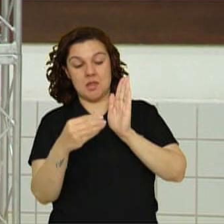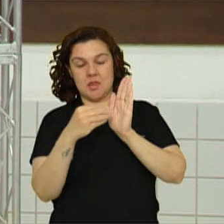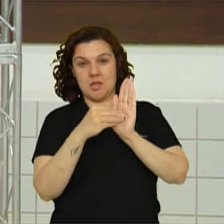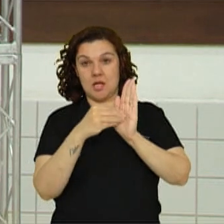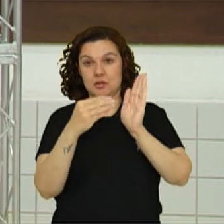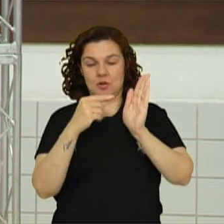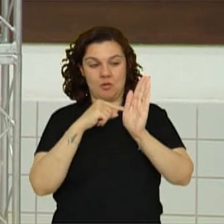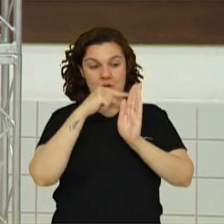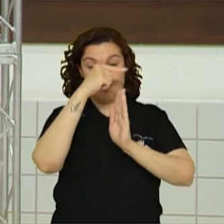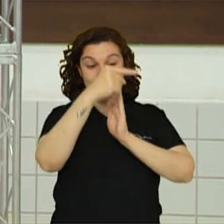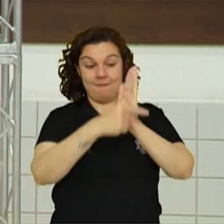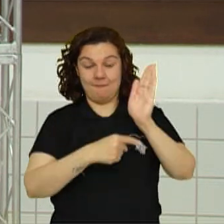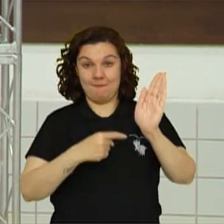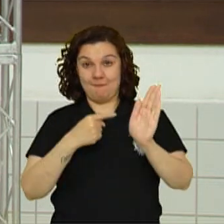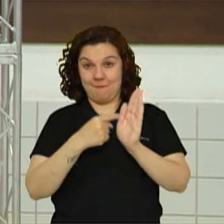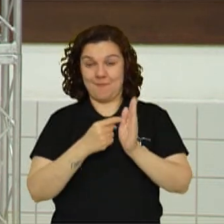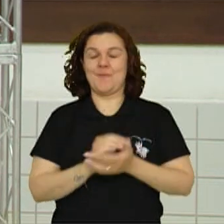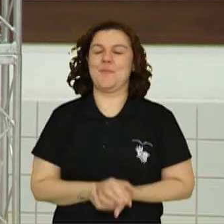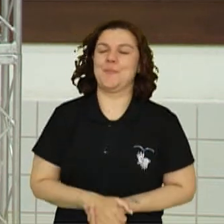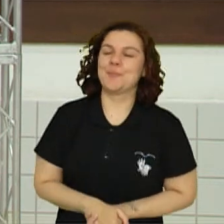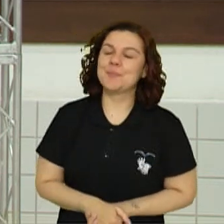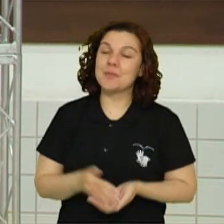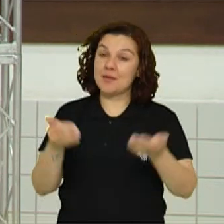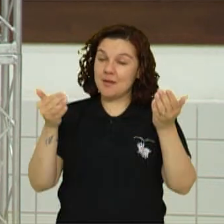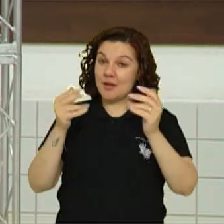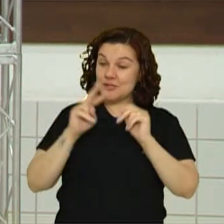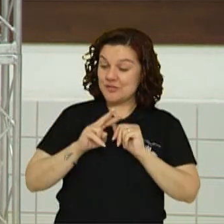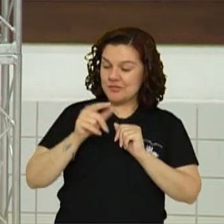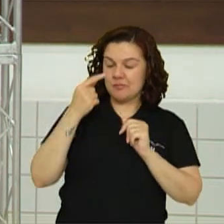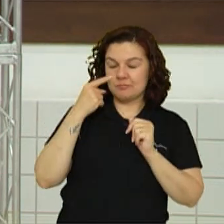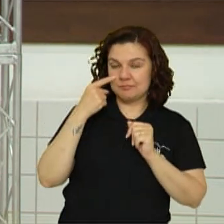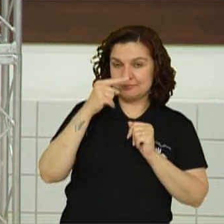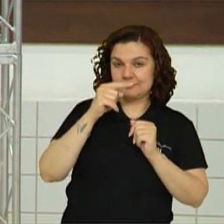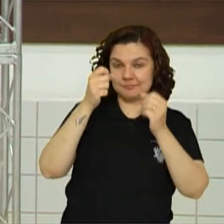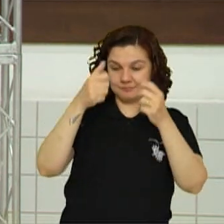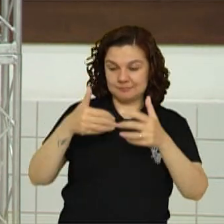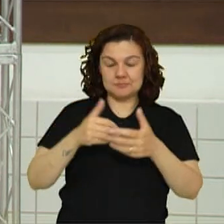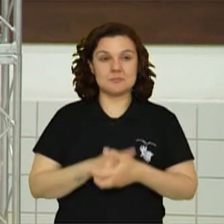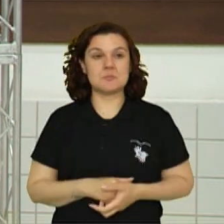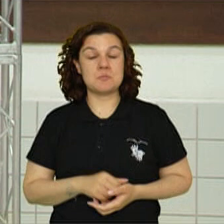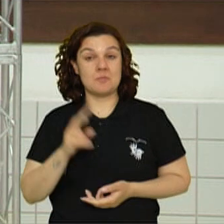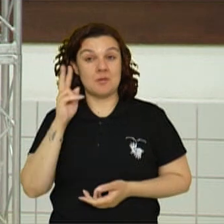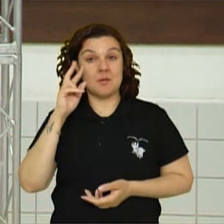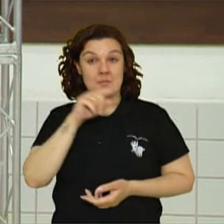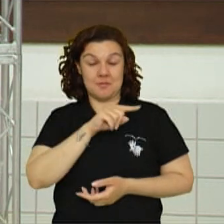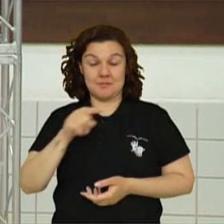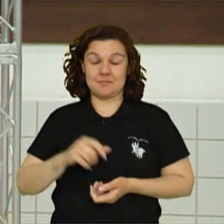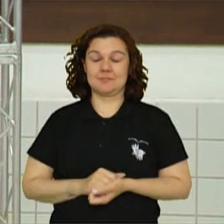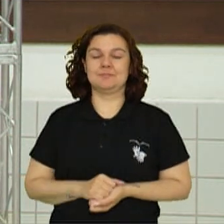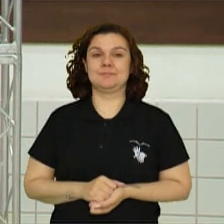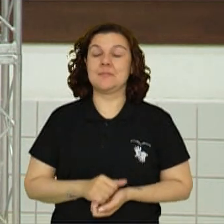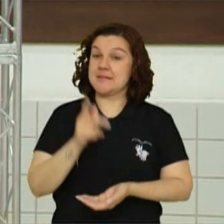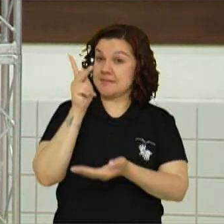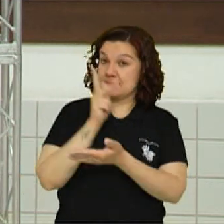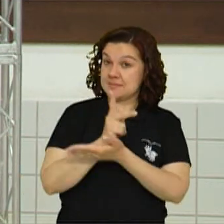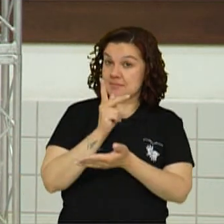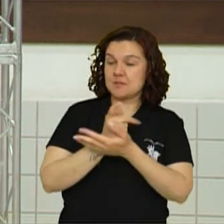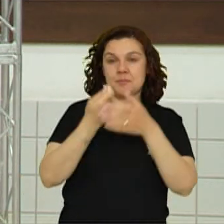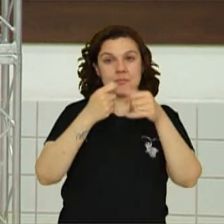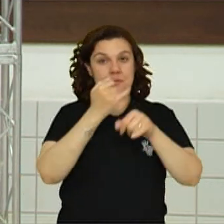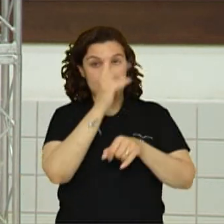ver os circunscritos e já a gente adentra nesses conteúdos. Lembrando para vocês, sempre é bom